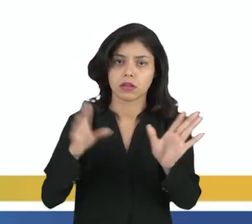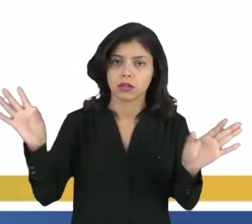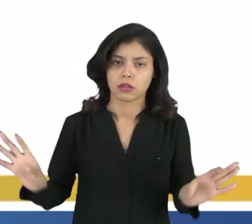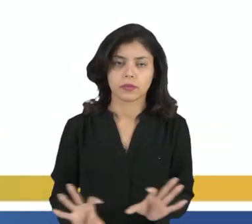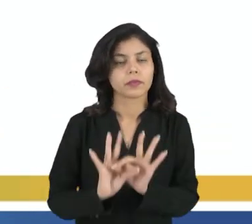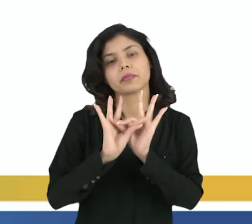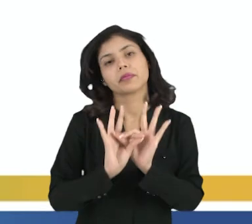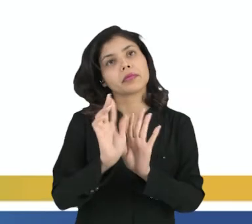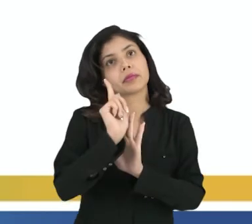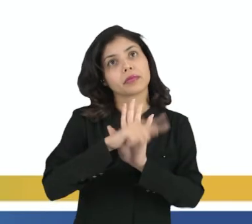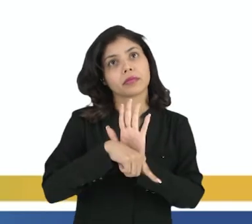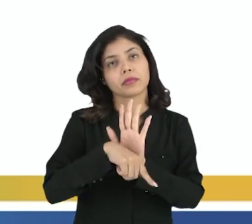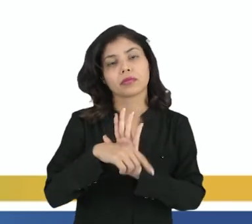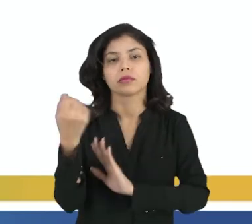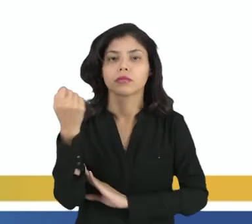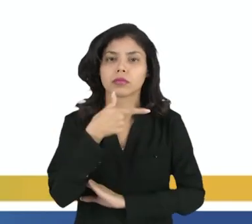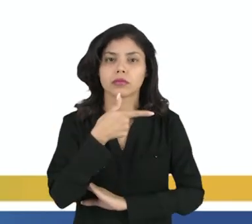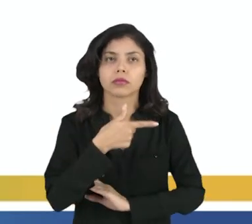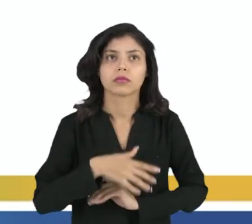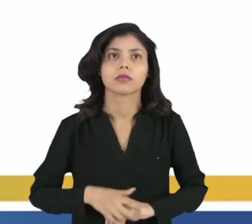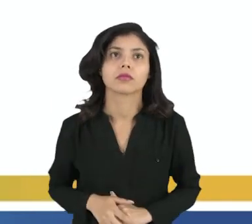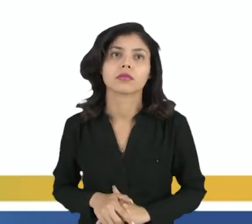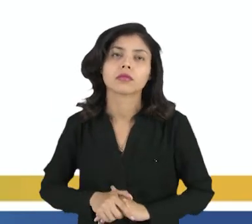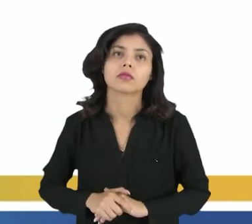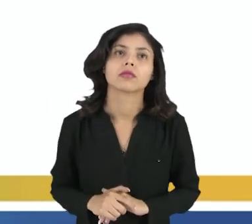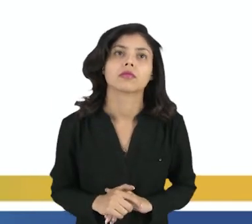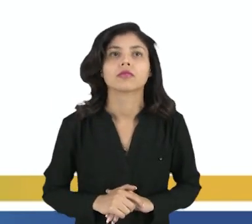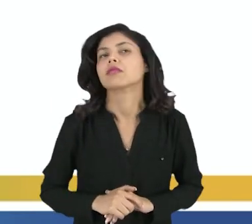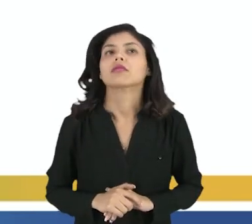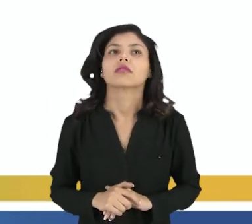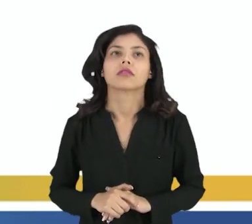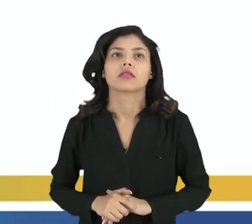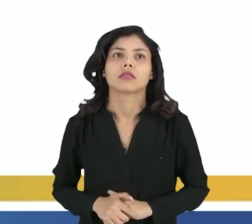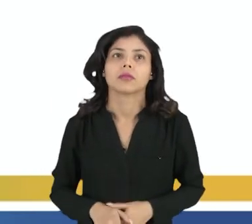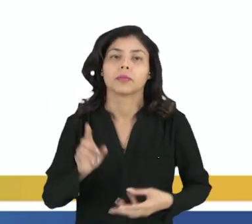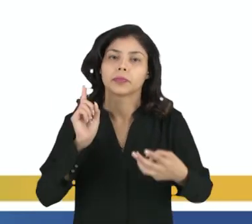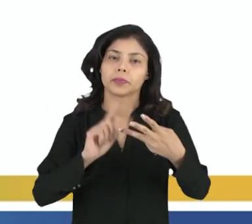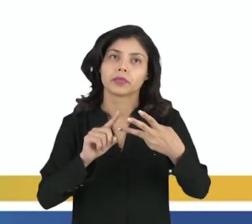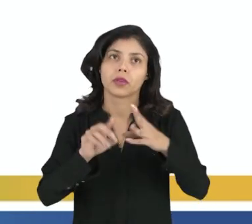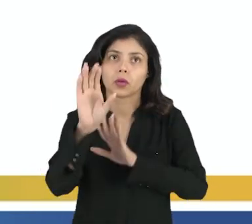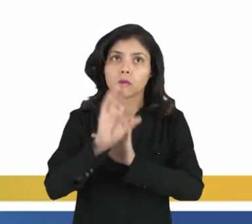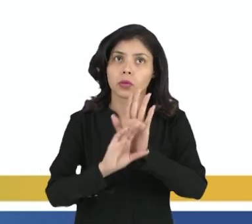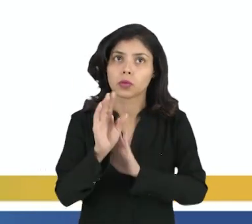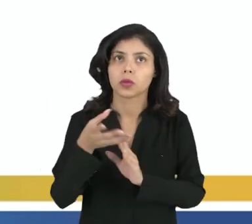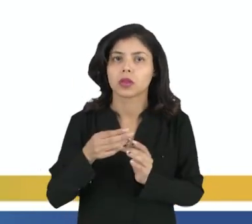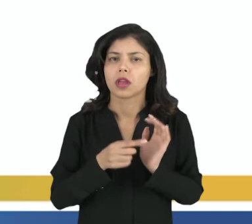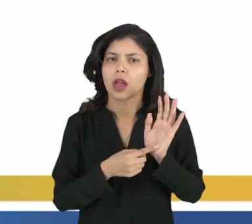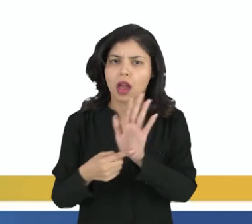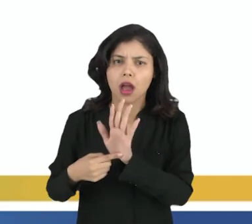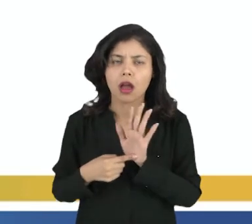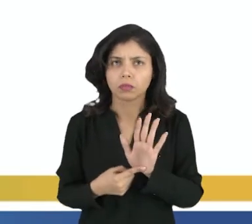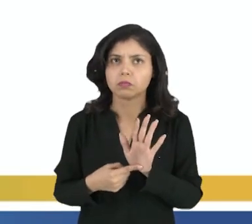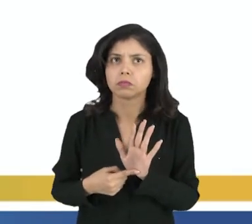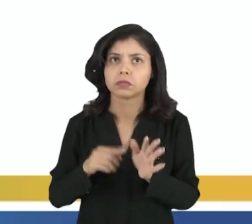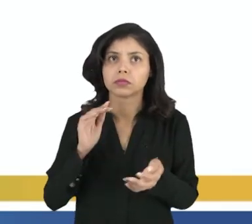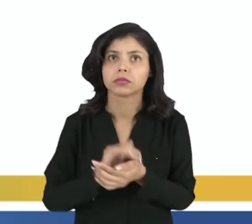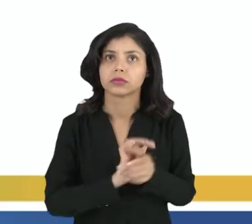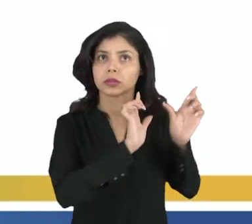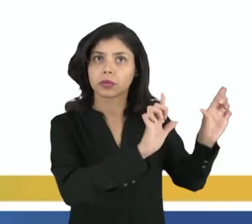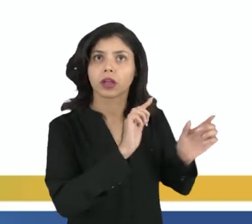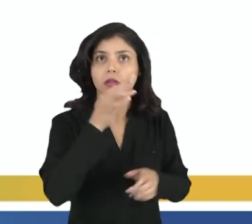ligados ao gênero do humor. 3. O conteúdo expresso na placa revela